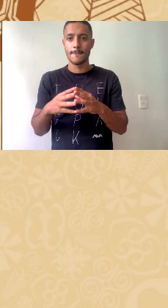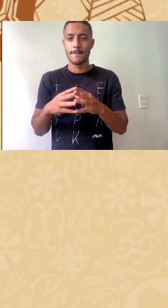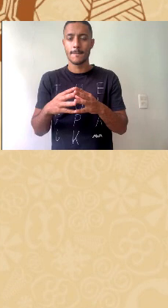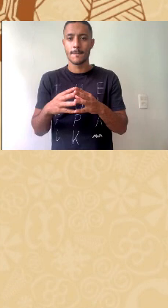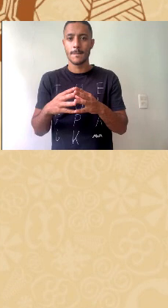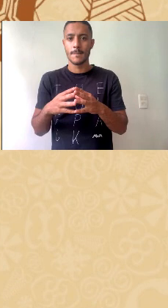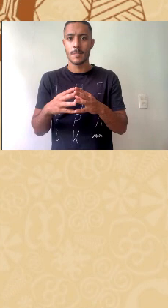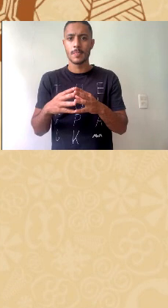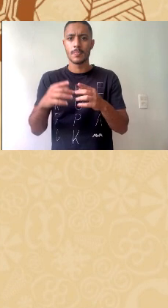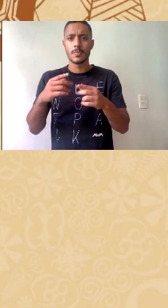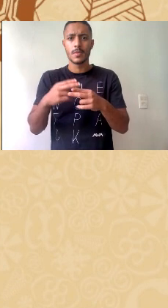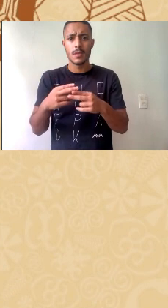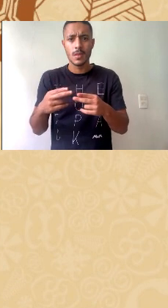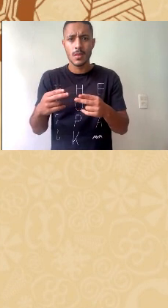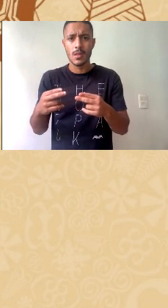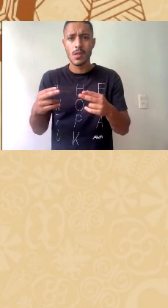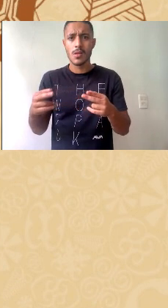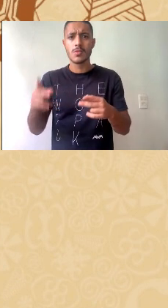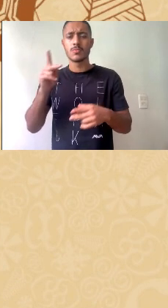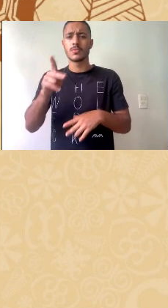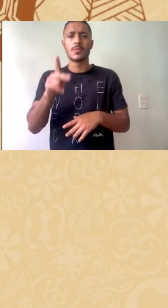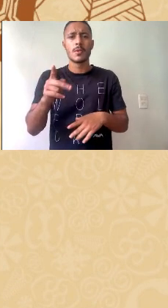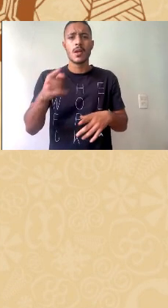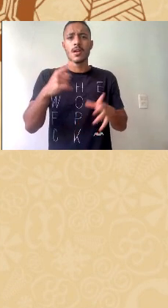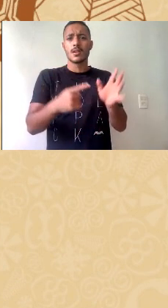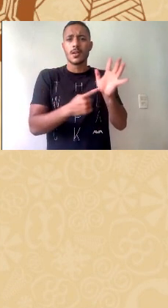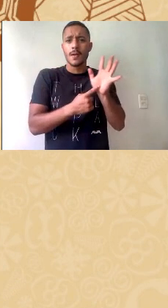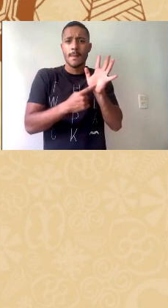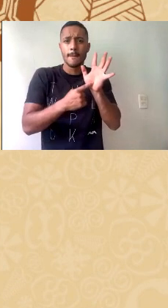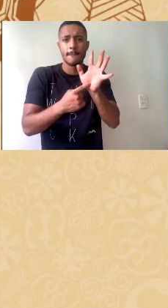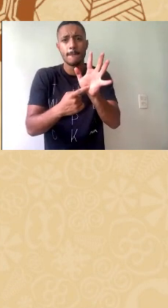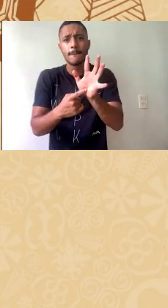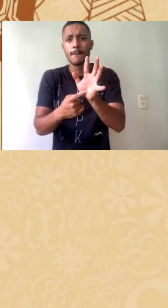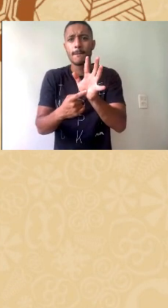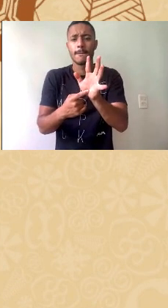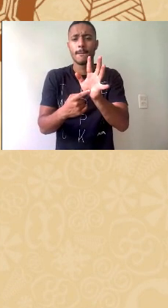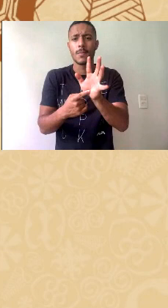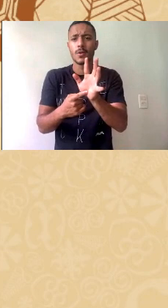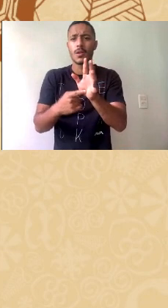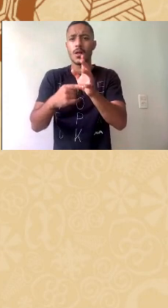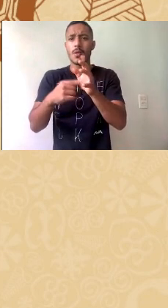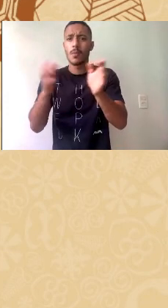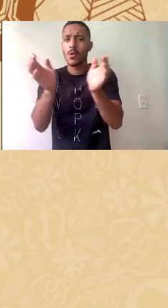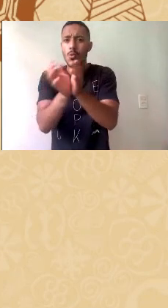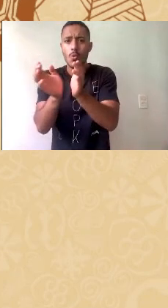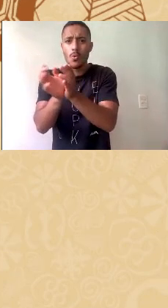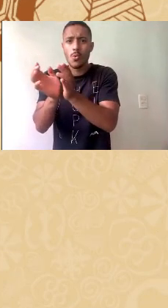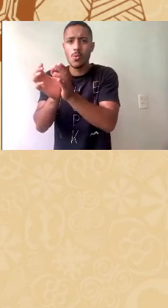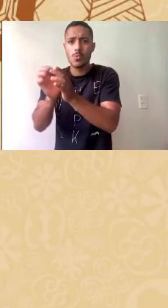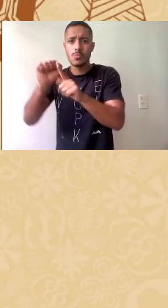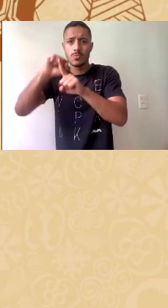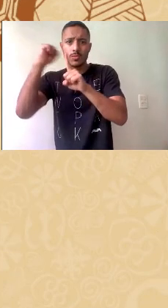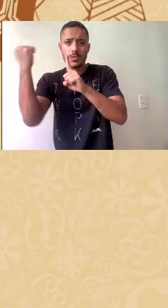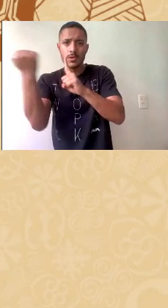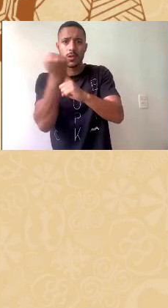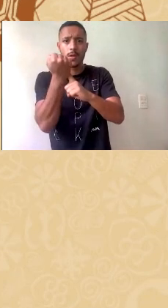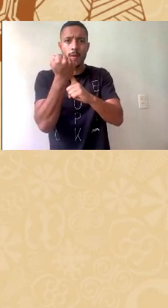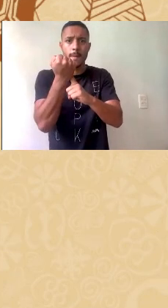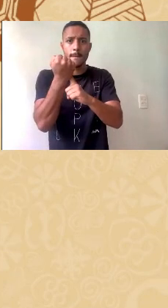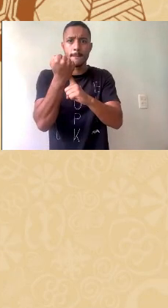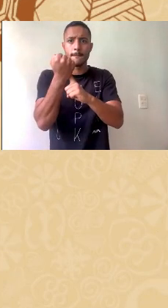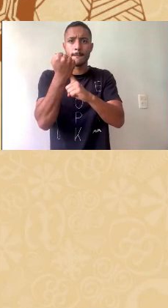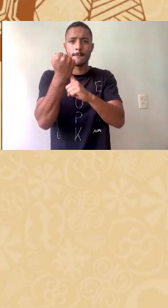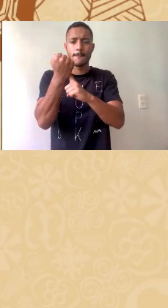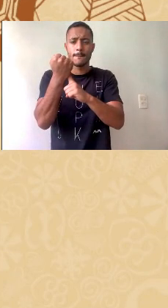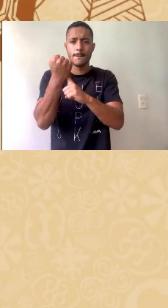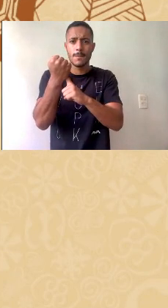Então, né, sempre com essa demanda de incluir o negro na sociedade. Né? Assim, essa era a pauta que esses coletivos defendiam e